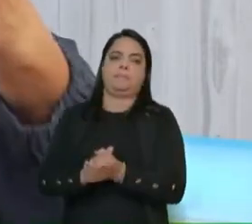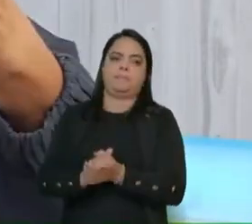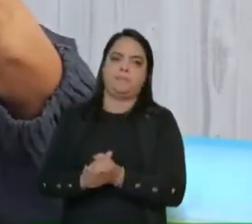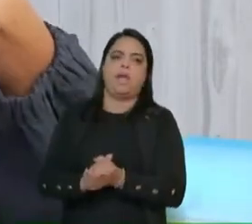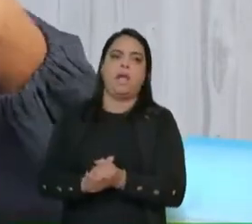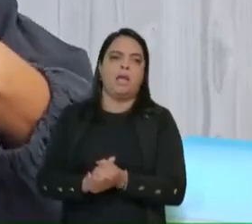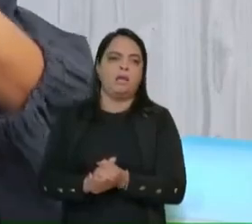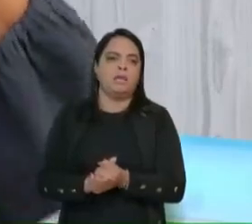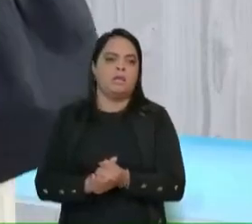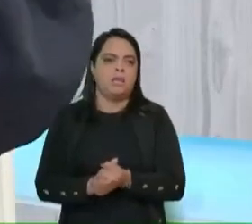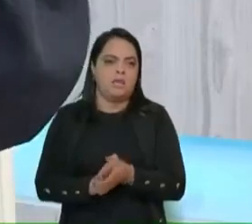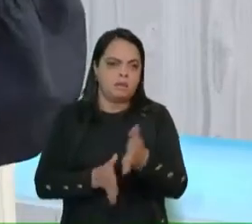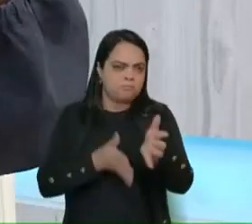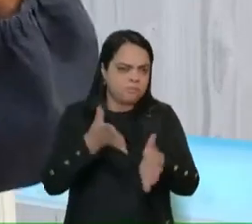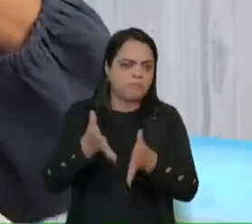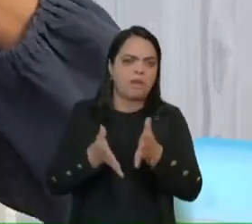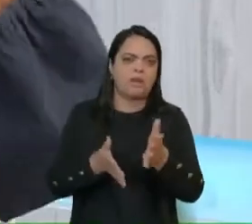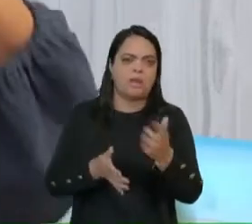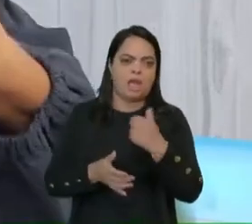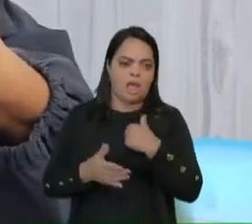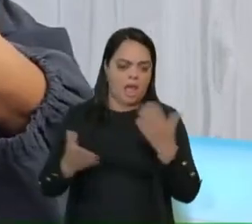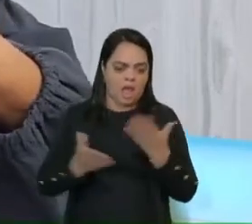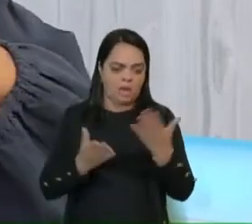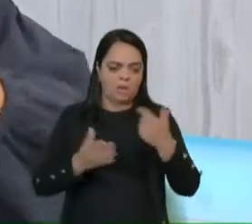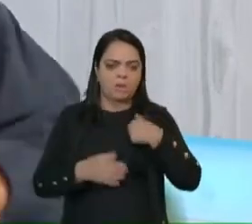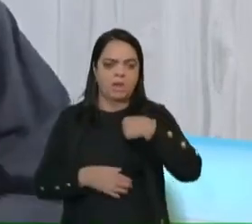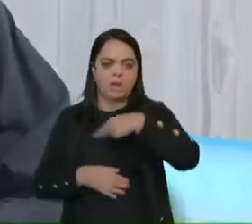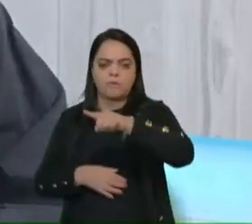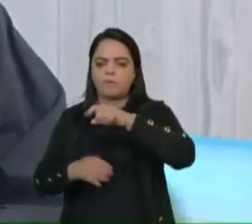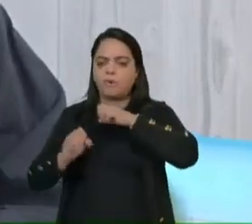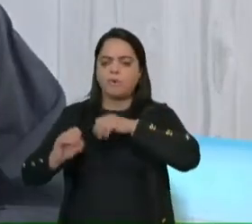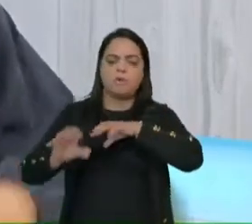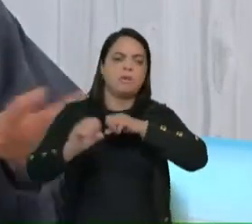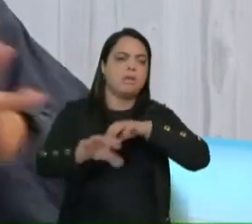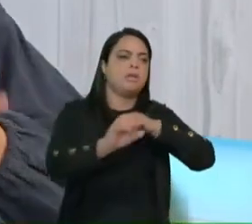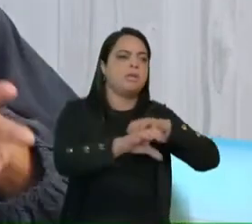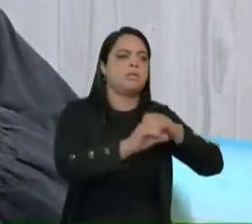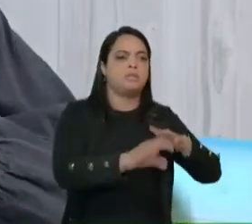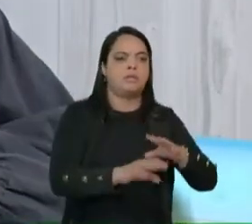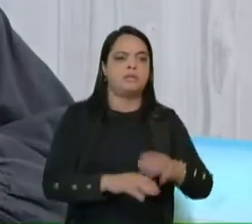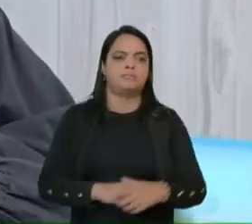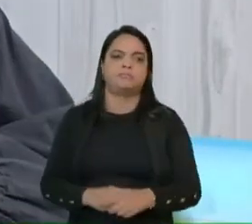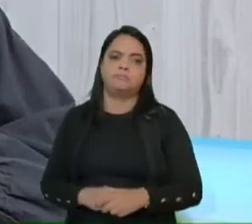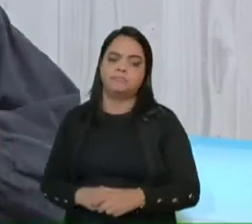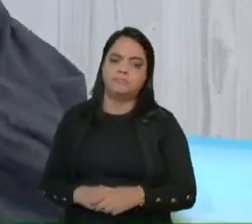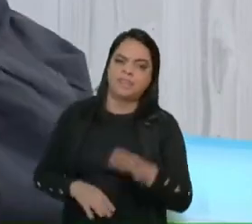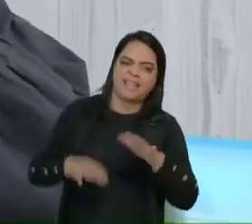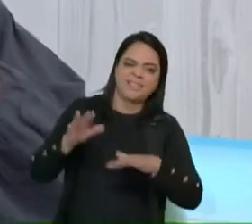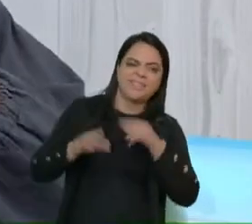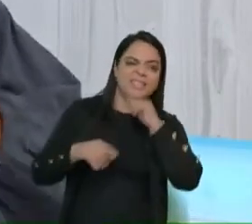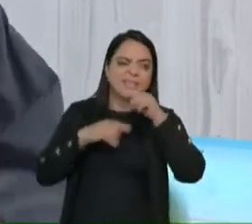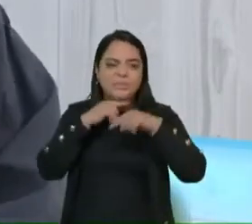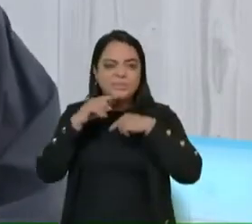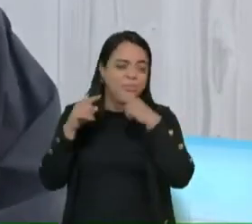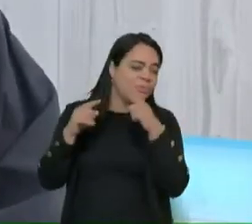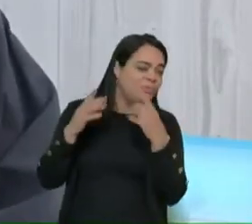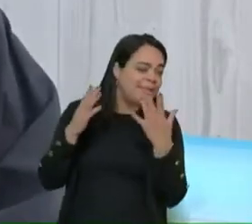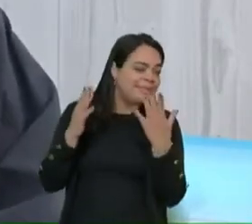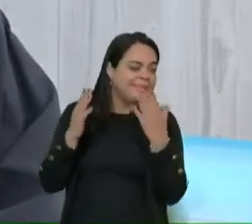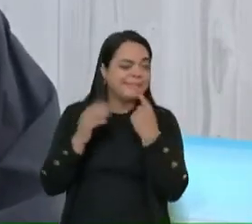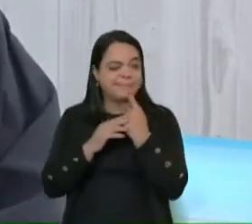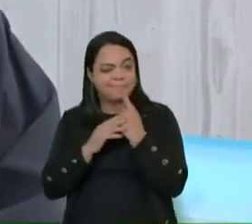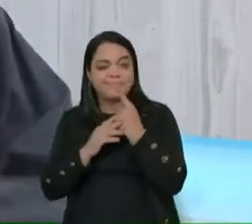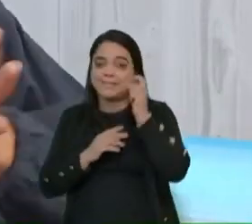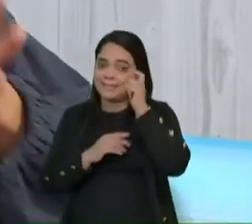fala agora eu vou sair e vou ensinar né e ele duvida disso na verdade então é interessante a gente